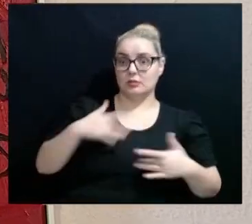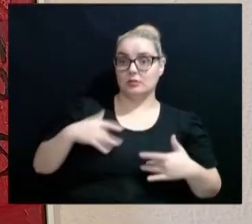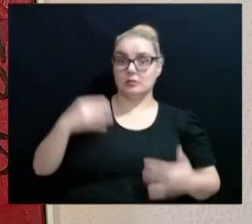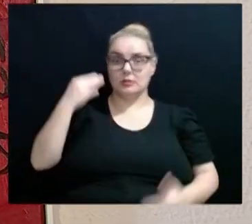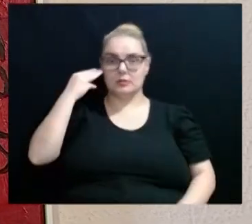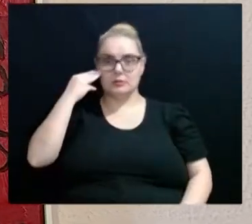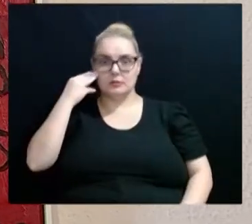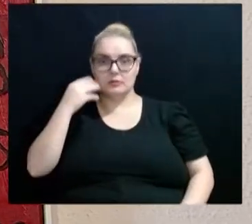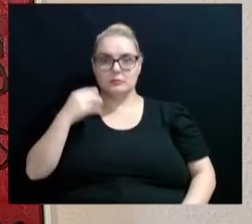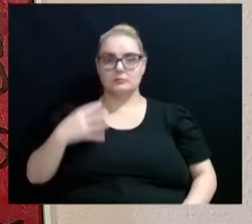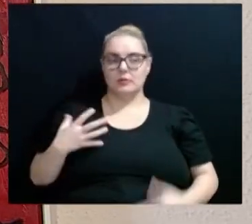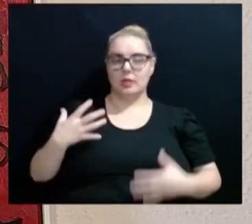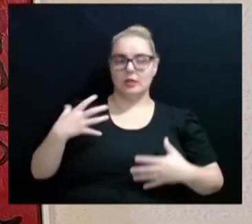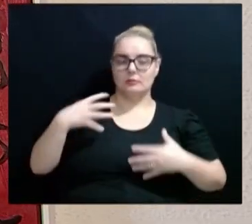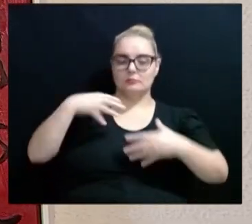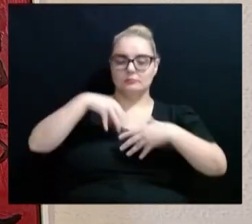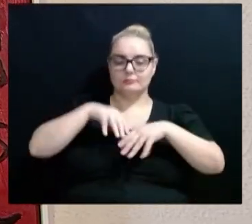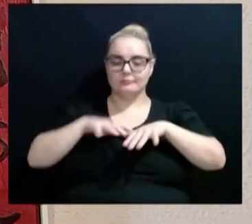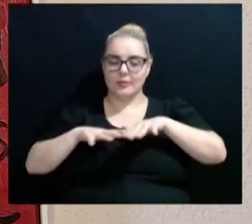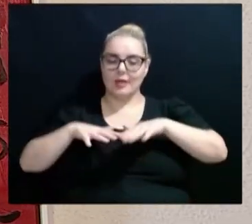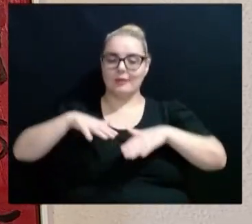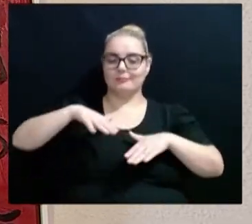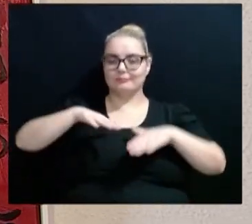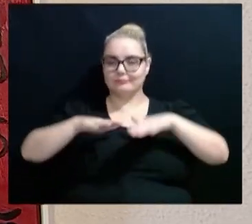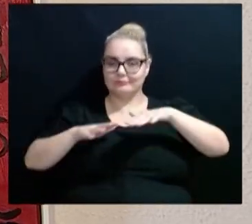nossa saúde mental, ela mora ali